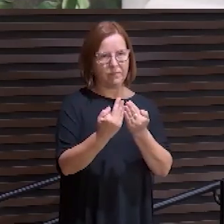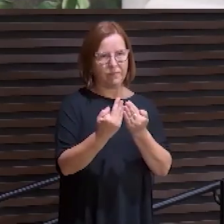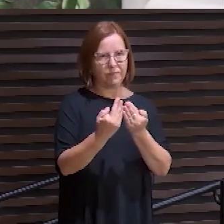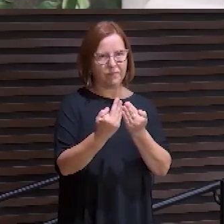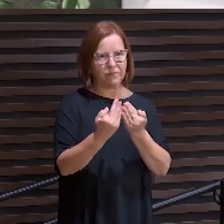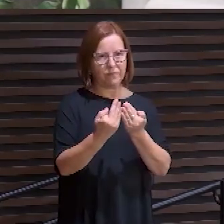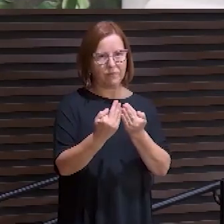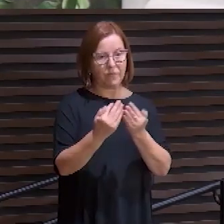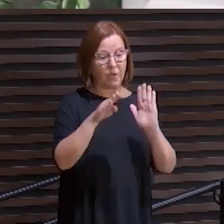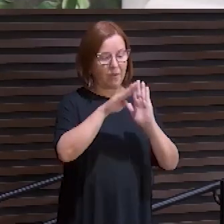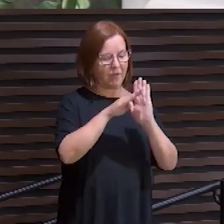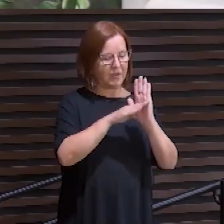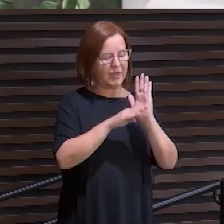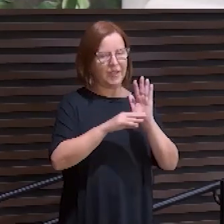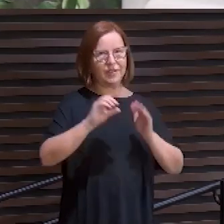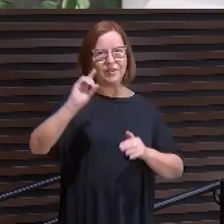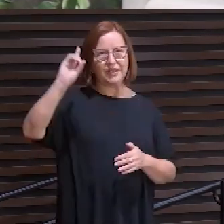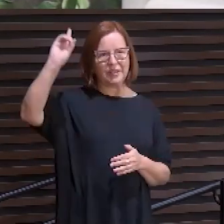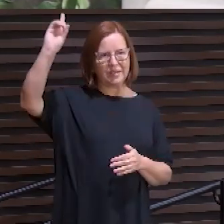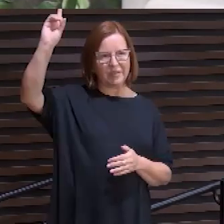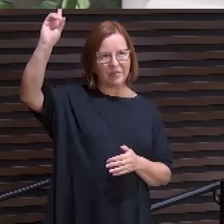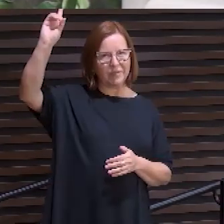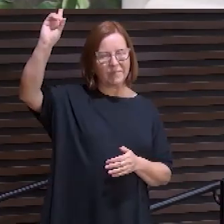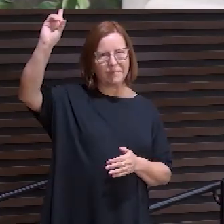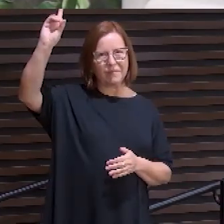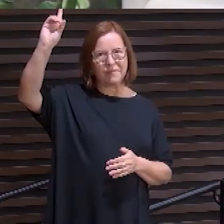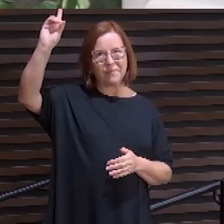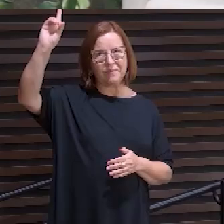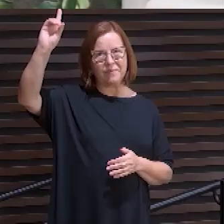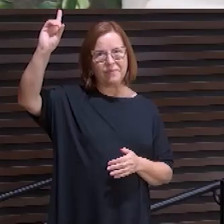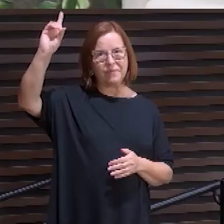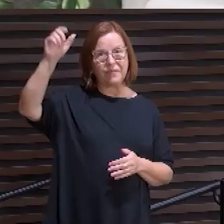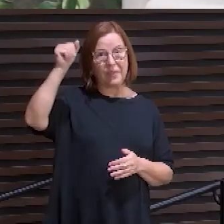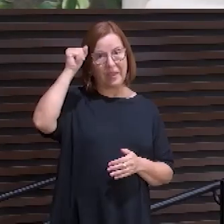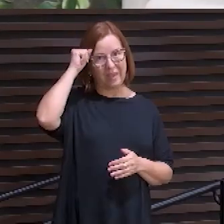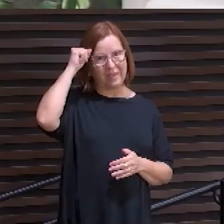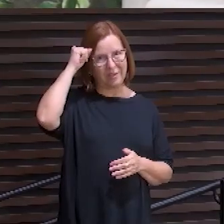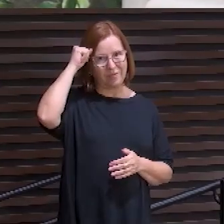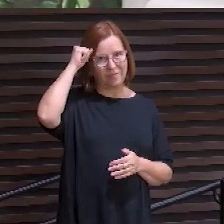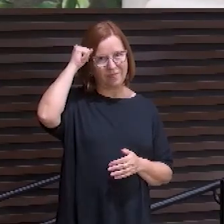O projeto de Deus, Adão,